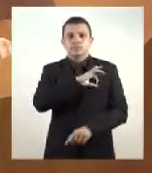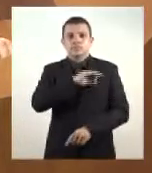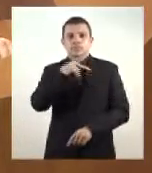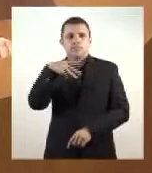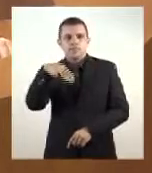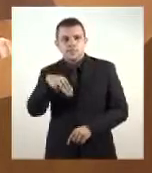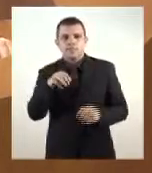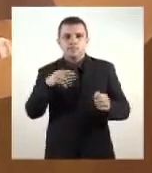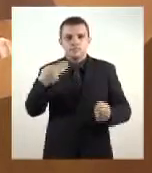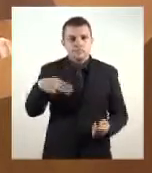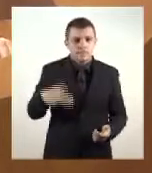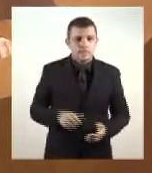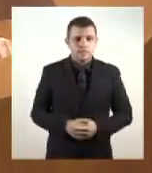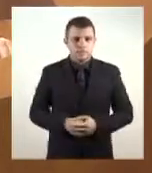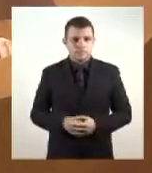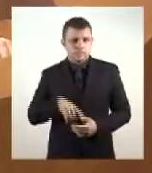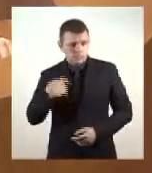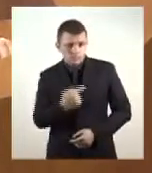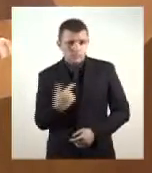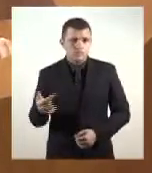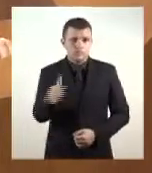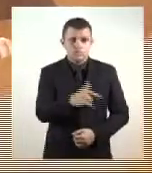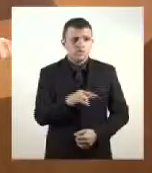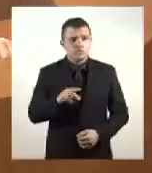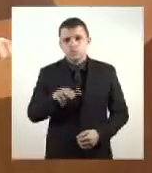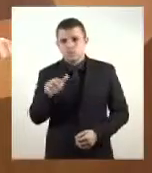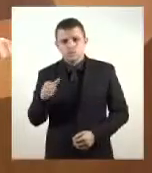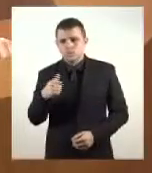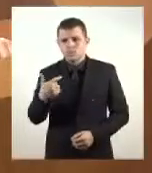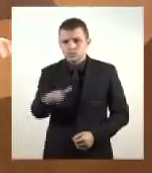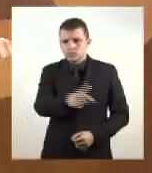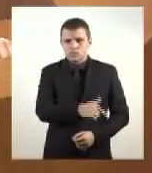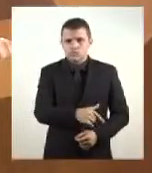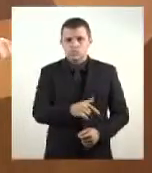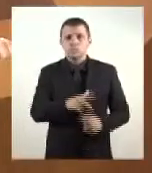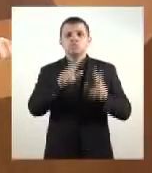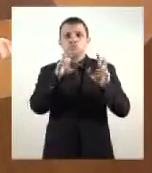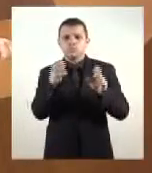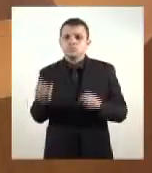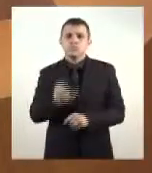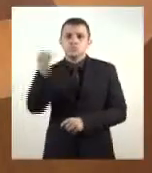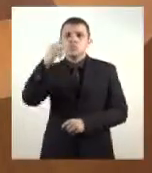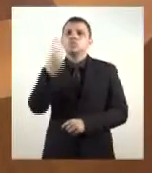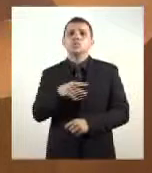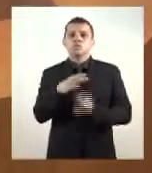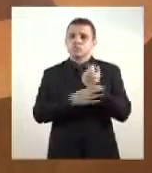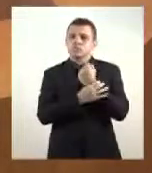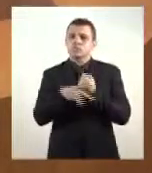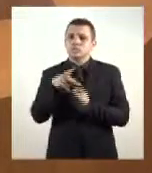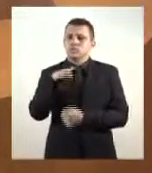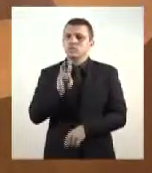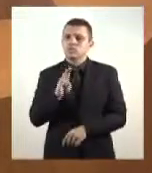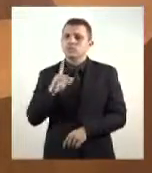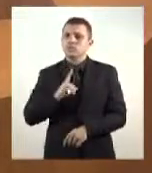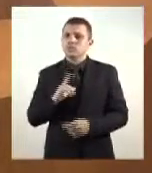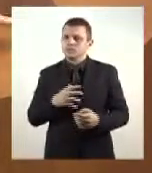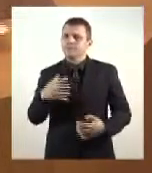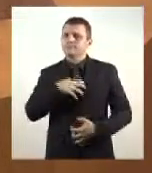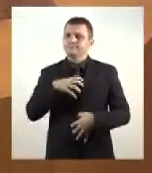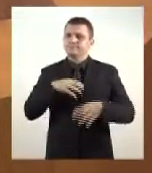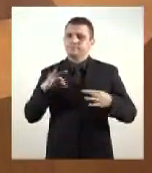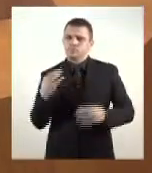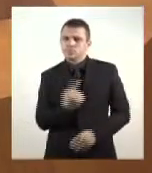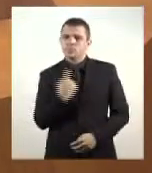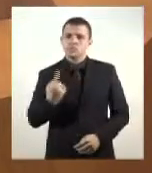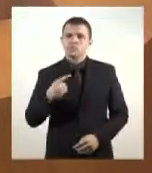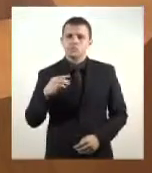teremos nunca a competência de um tema tão relevante como esse, que é a segurança pública, que afeta todos nós, de darmos